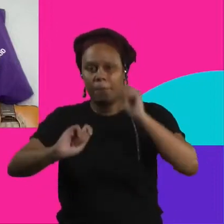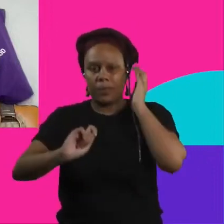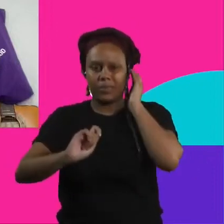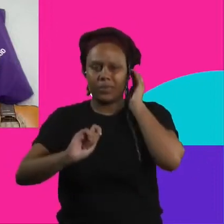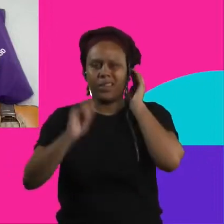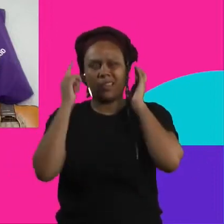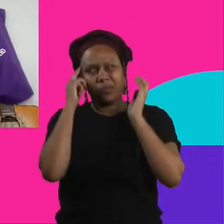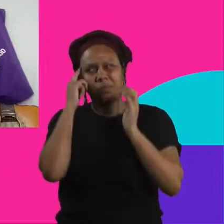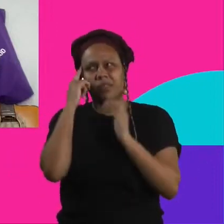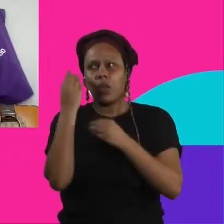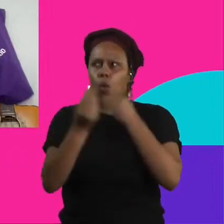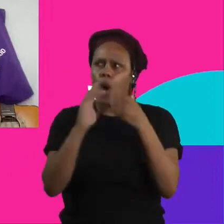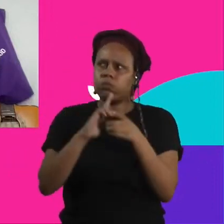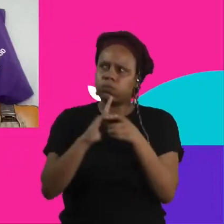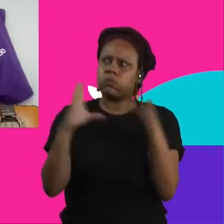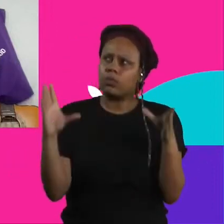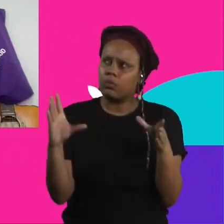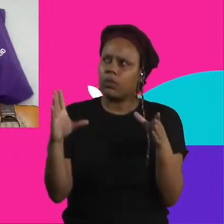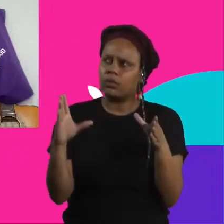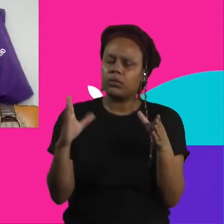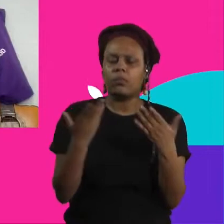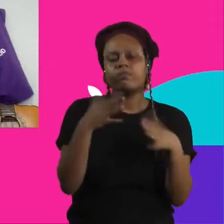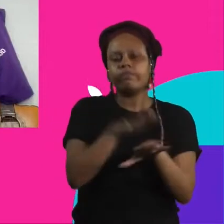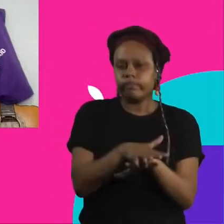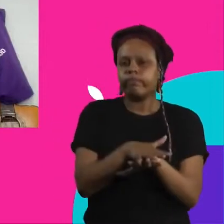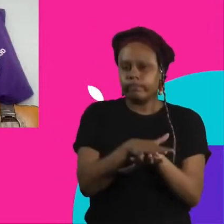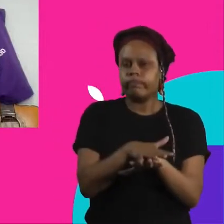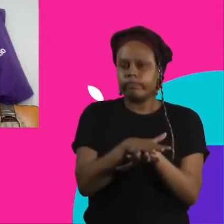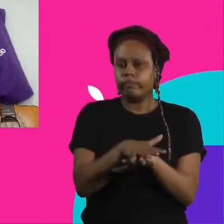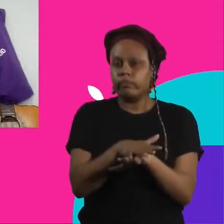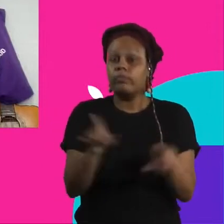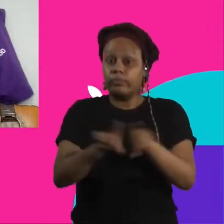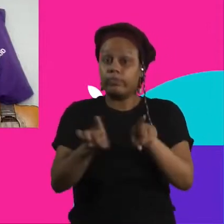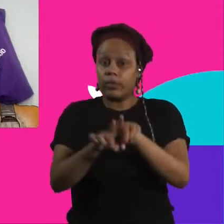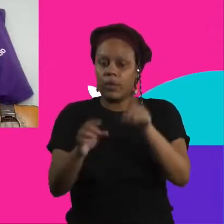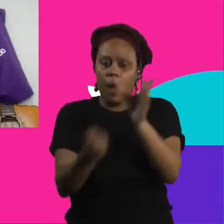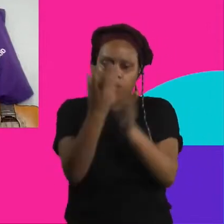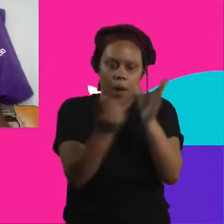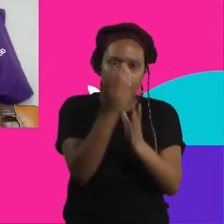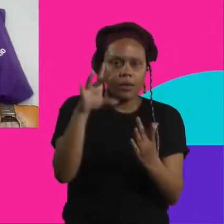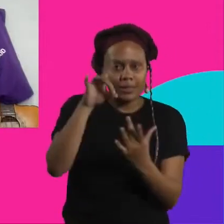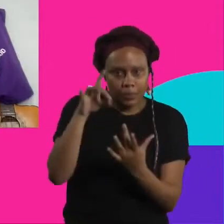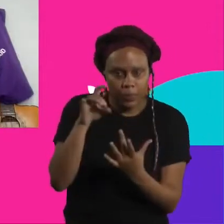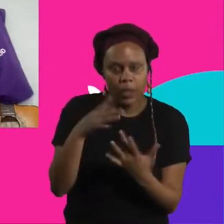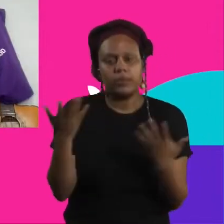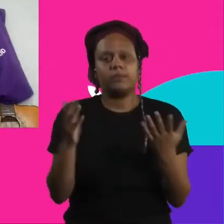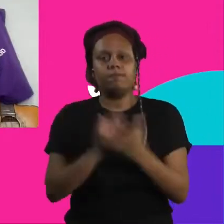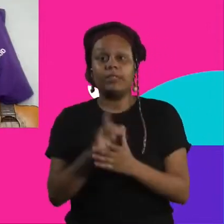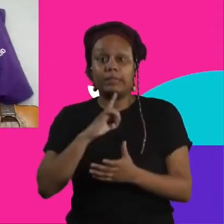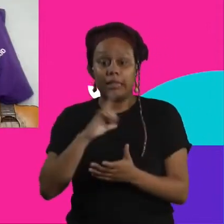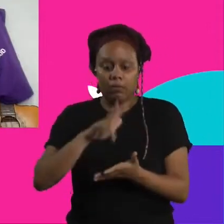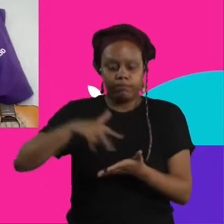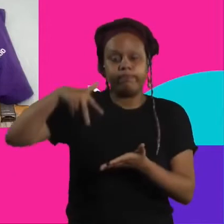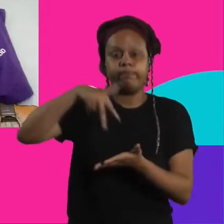sistemas financeiros mais democráticos e mais inclusivos foi um dos grandes motivadores por detrás do surgimento das criptomoedas. Tem um ativismo, né,